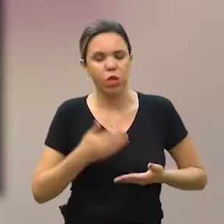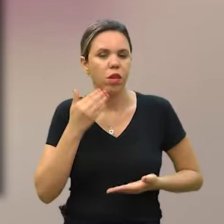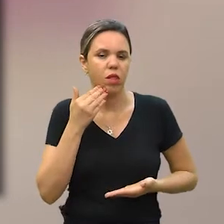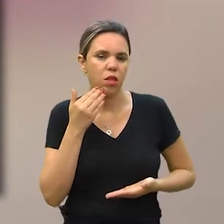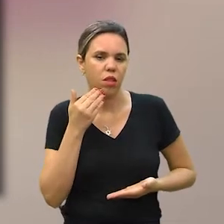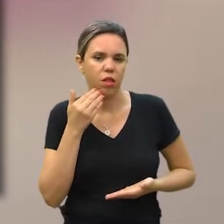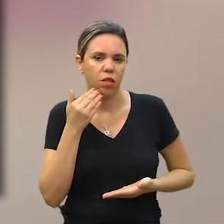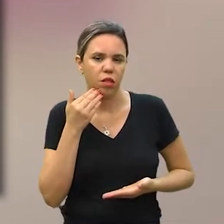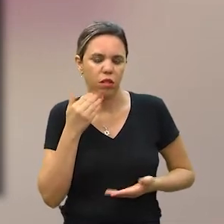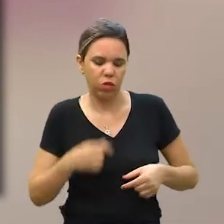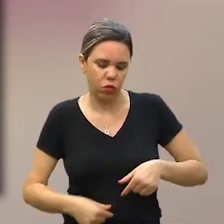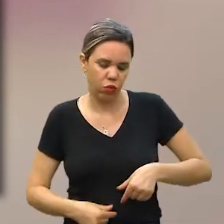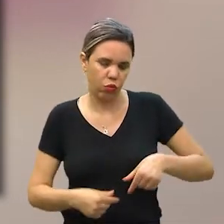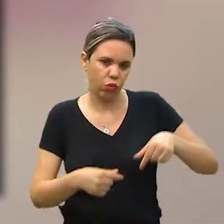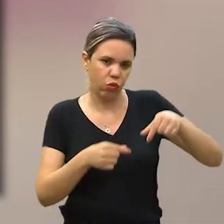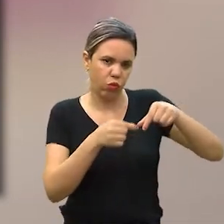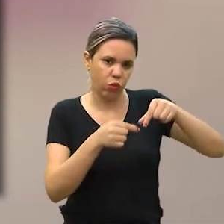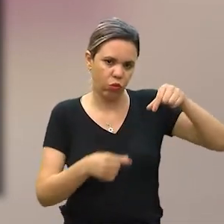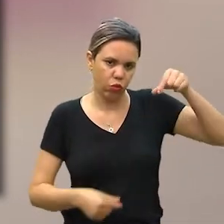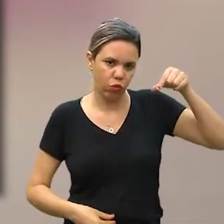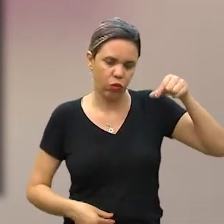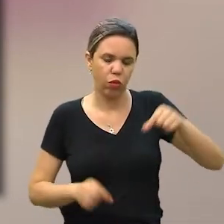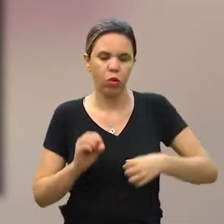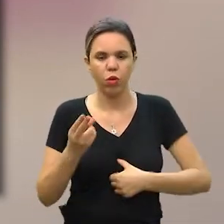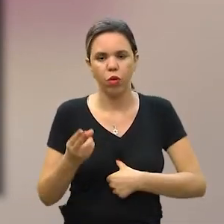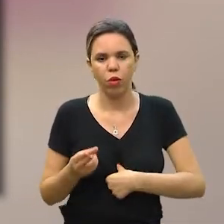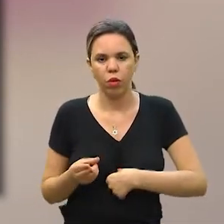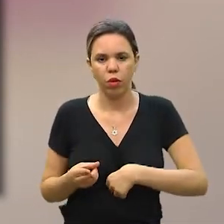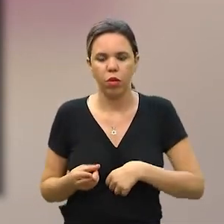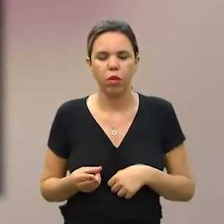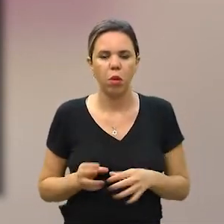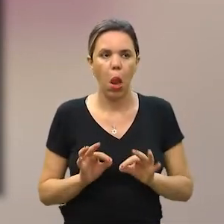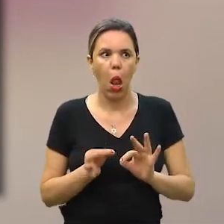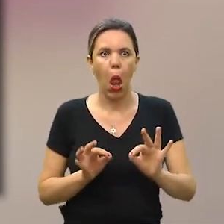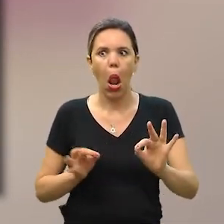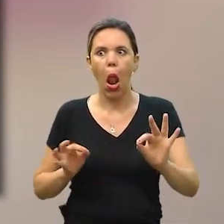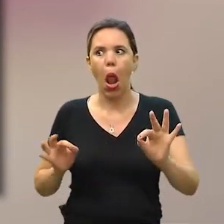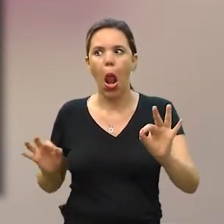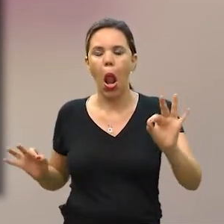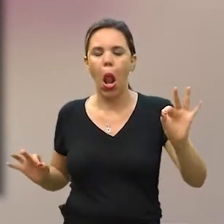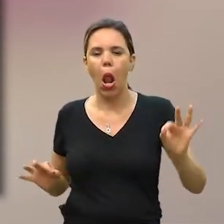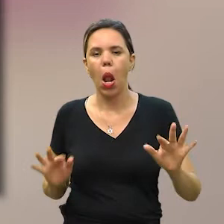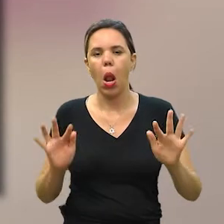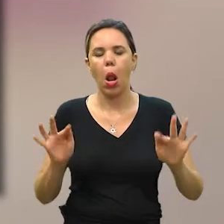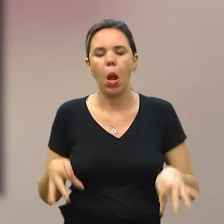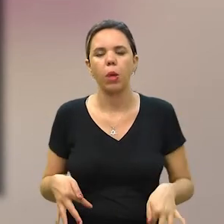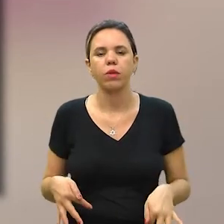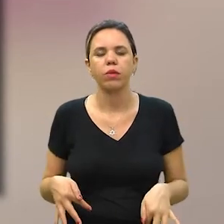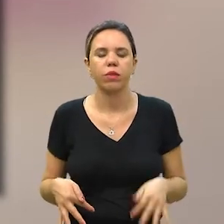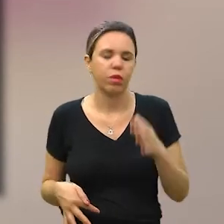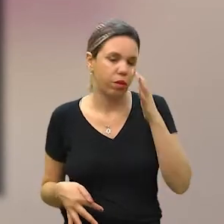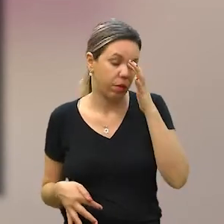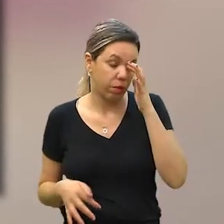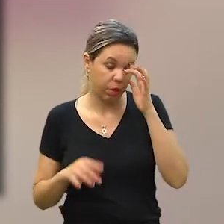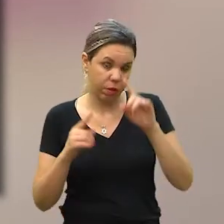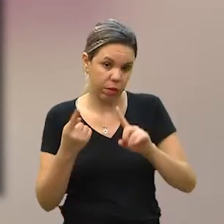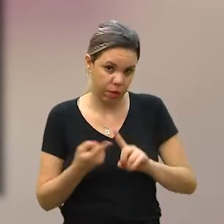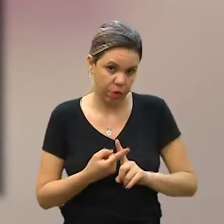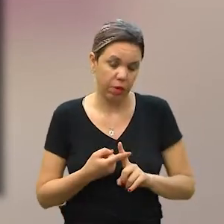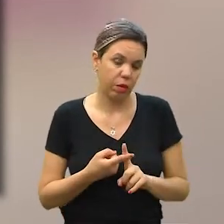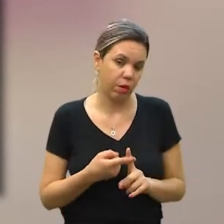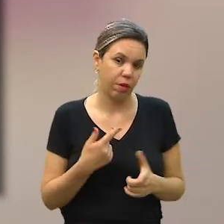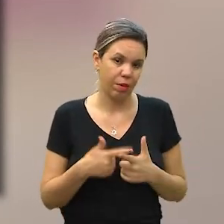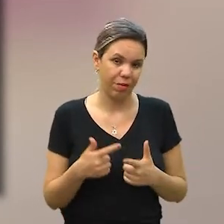por defeitos do cordão umbilical, ou, às vezes, cordões muito longos no final da gravidez também